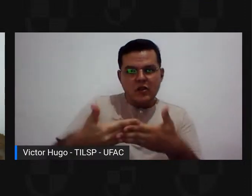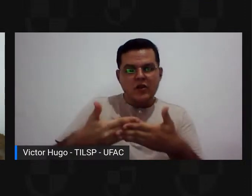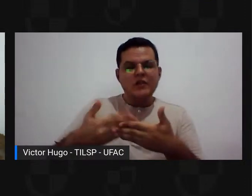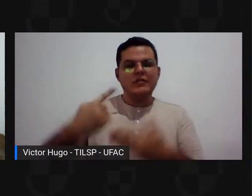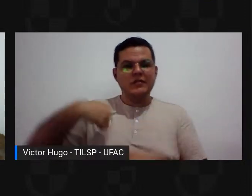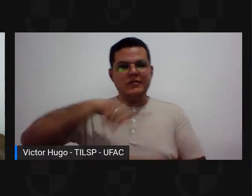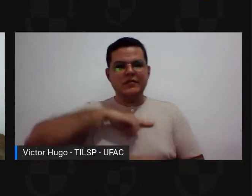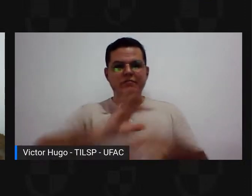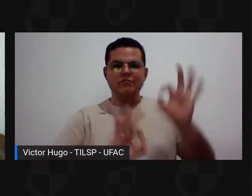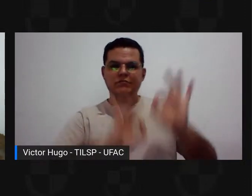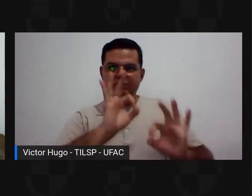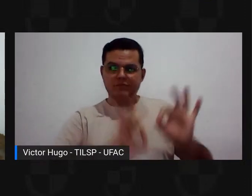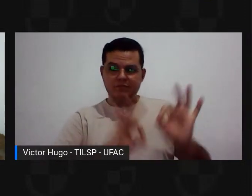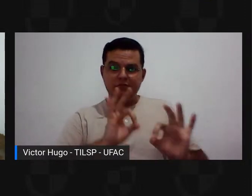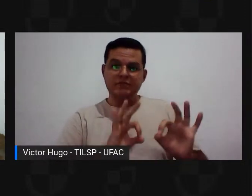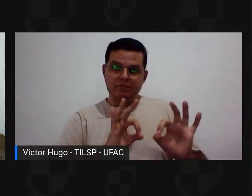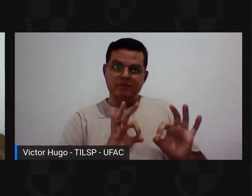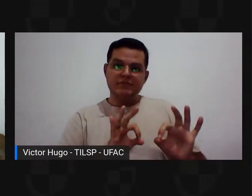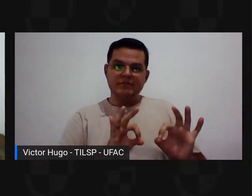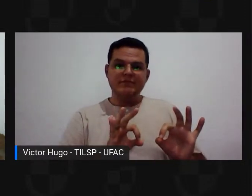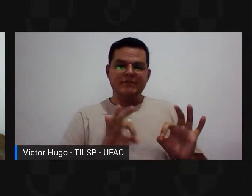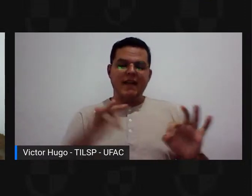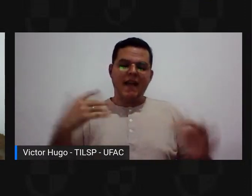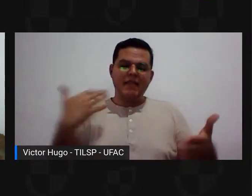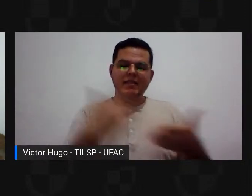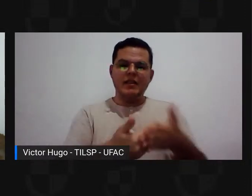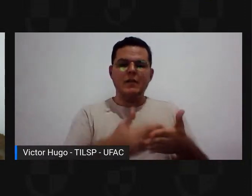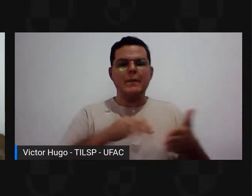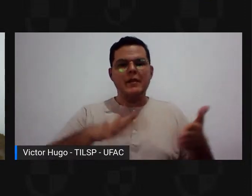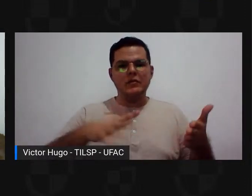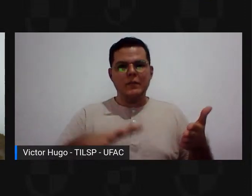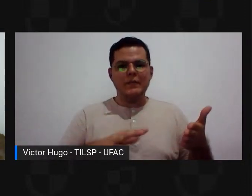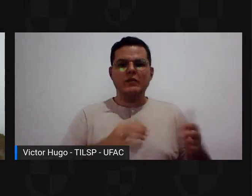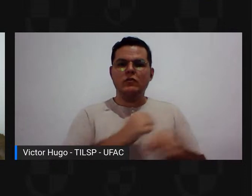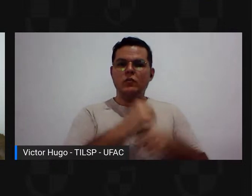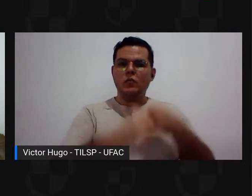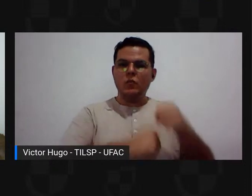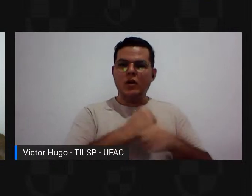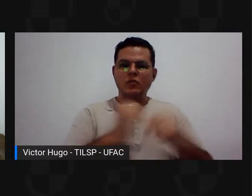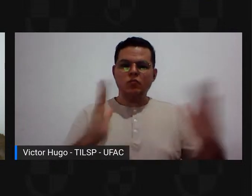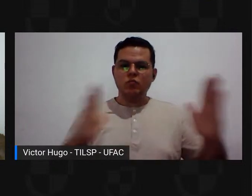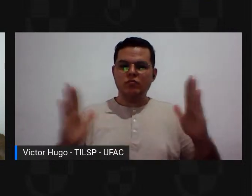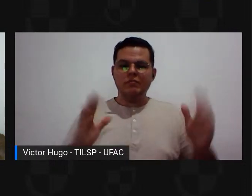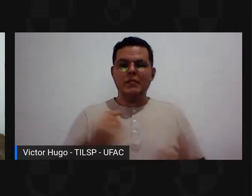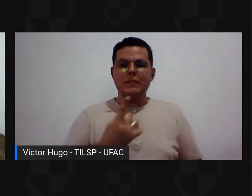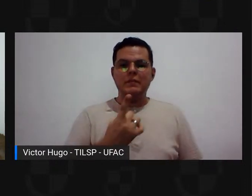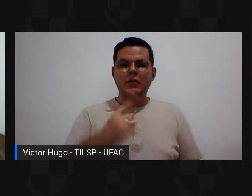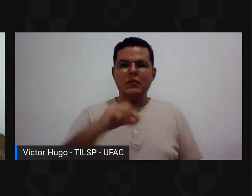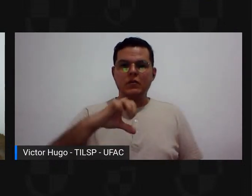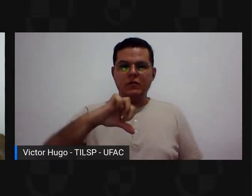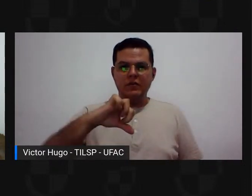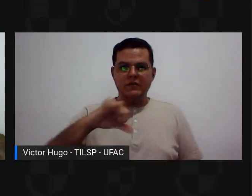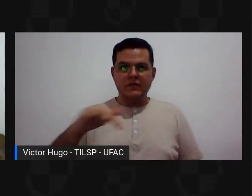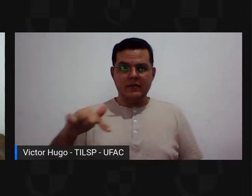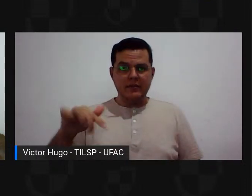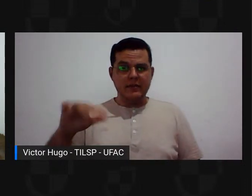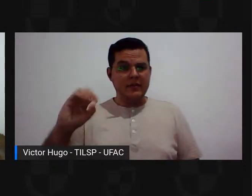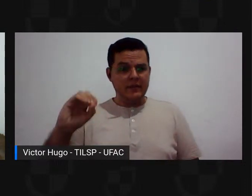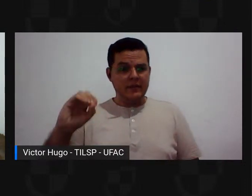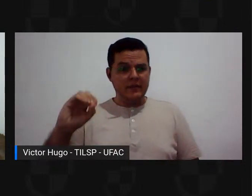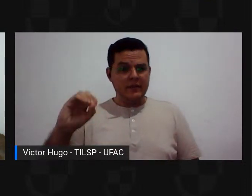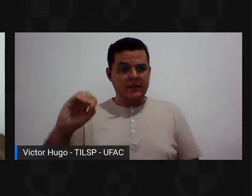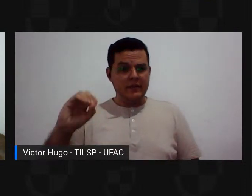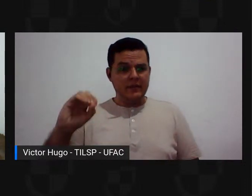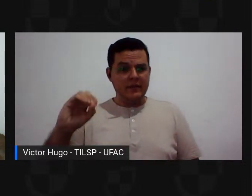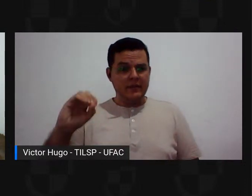permanece por aí até a década de 70. Muita coisa de lá para cá, eu tenho certeza que foi feita